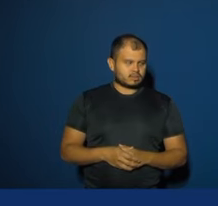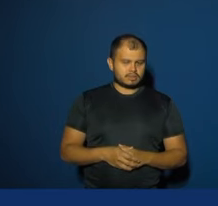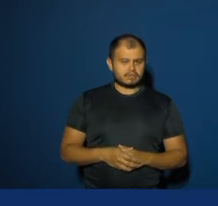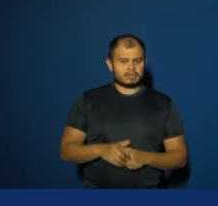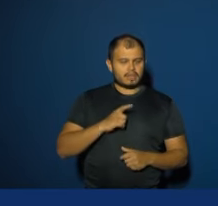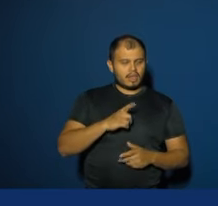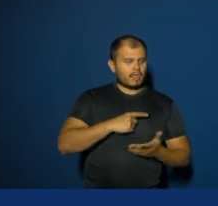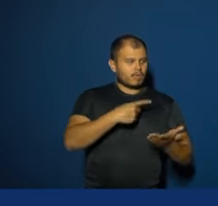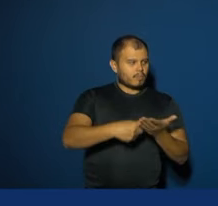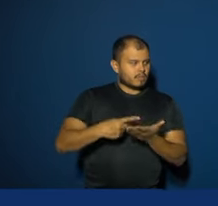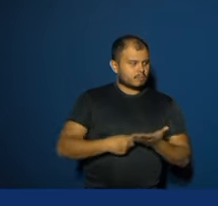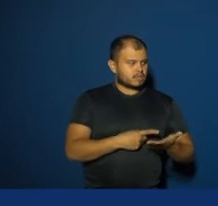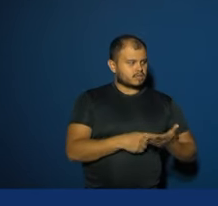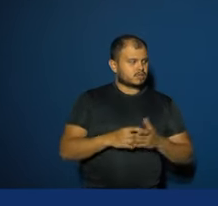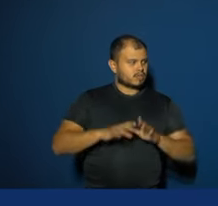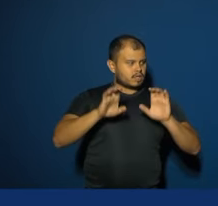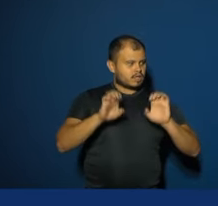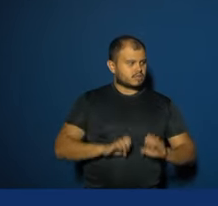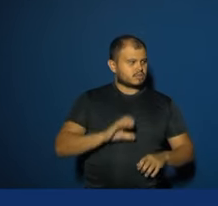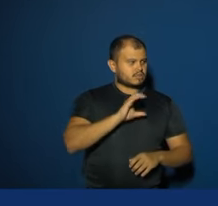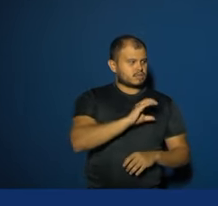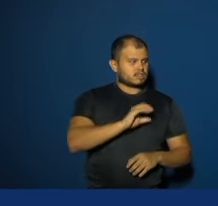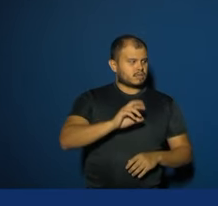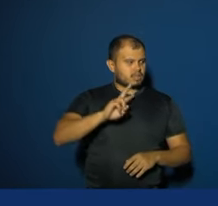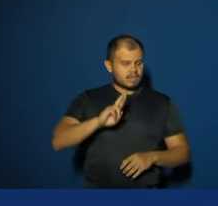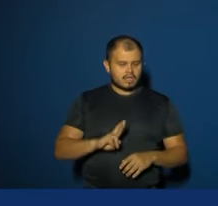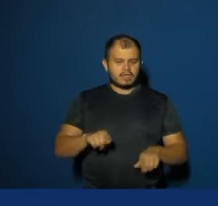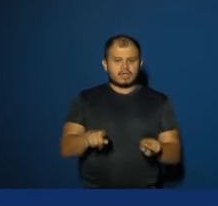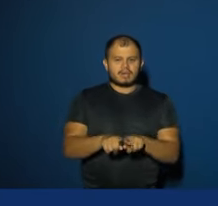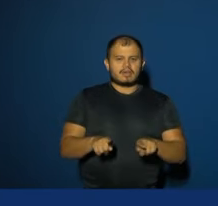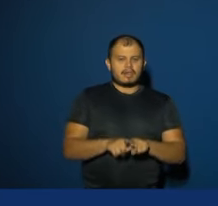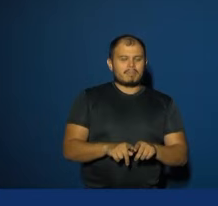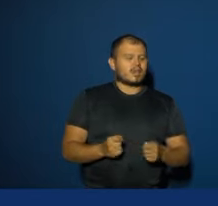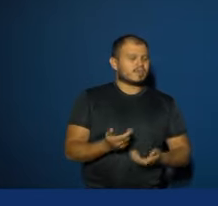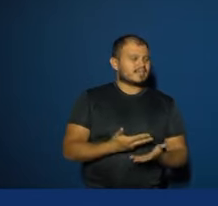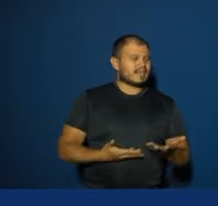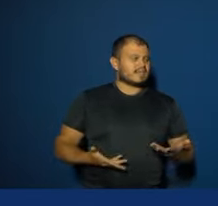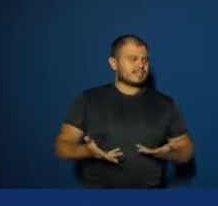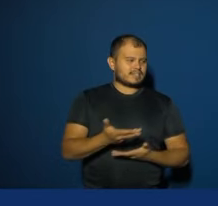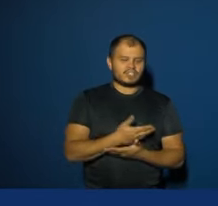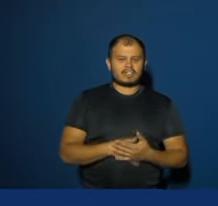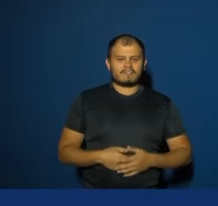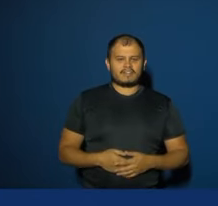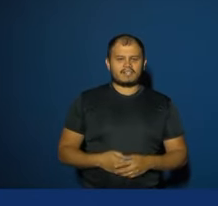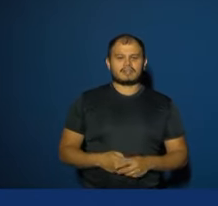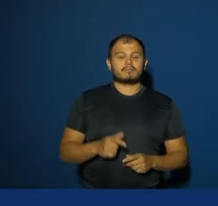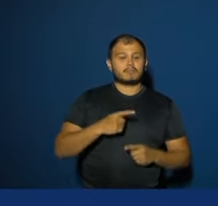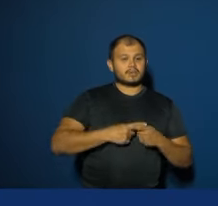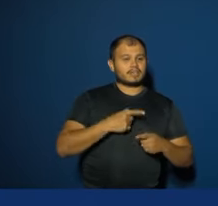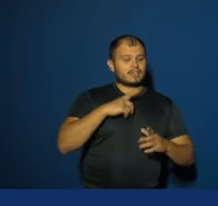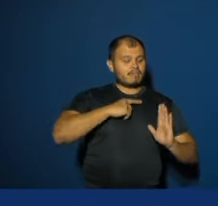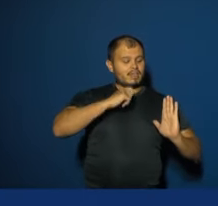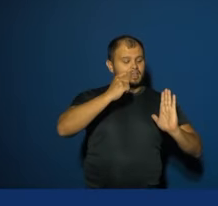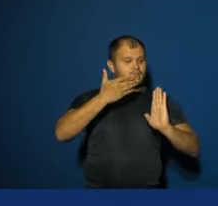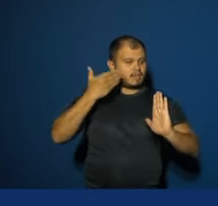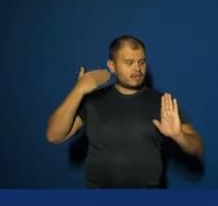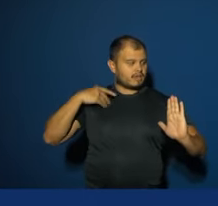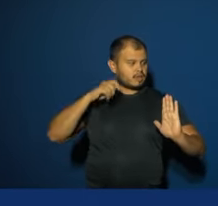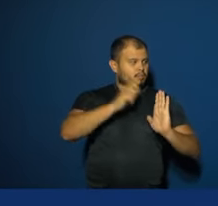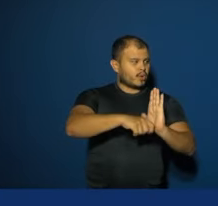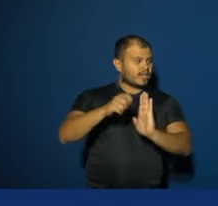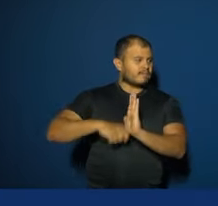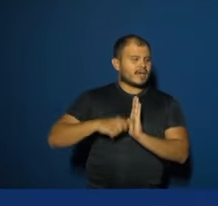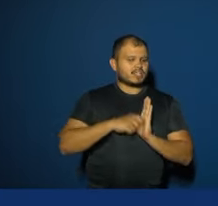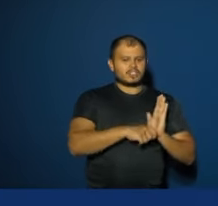compromisso Eco CCR e todos os outros de fazer o investimento já porque o investimento ele estava no contrato anterior Mas